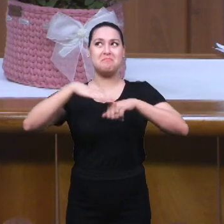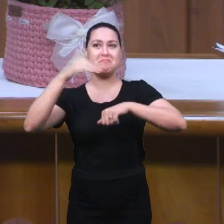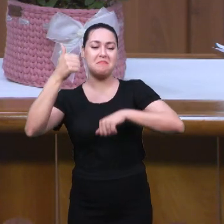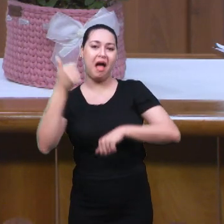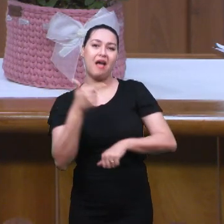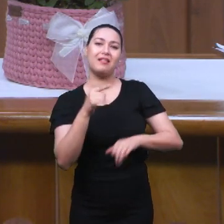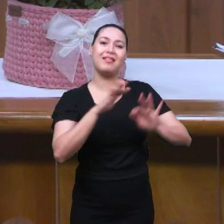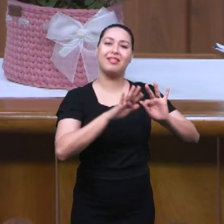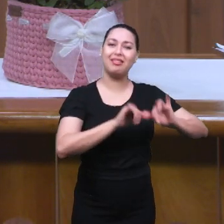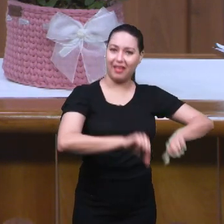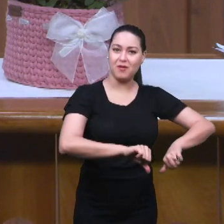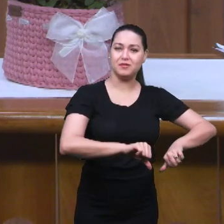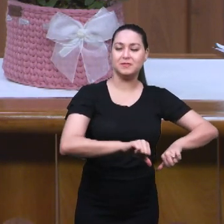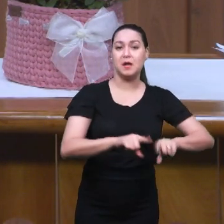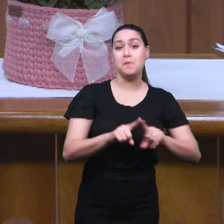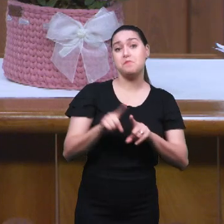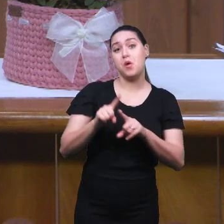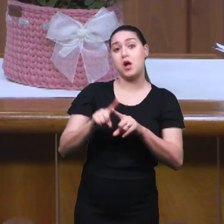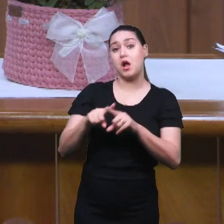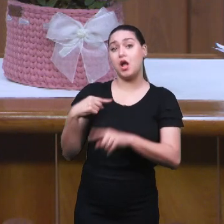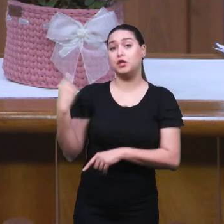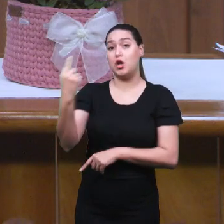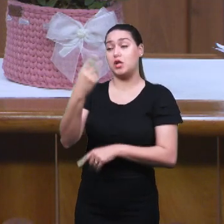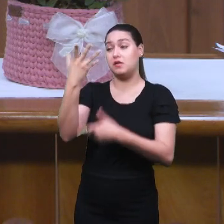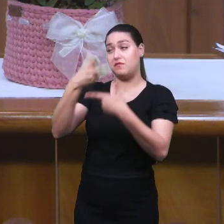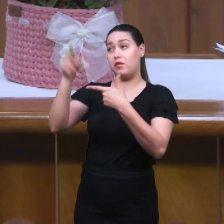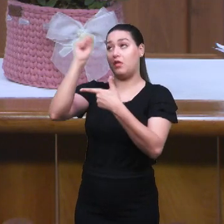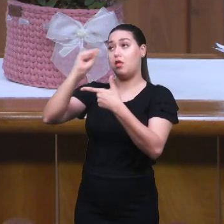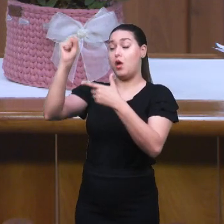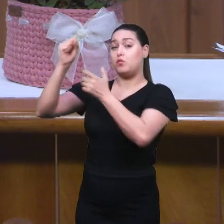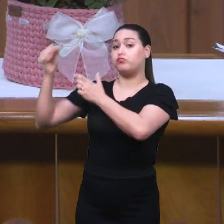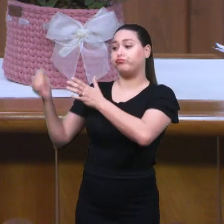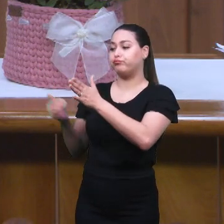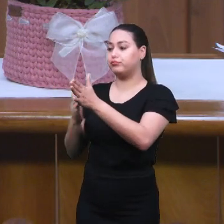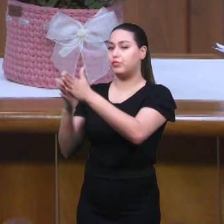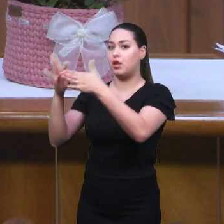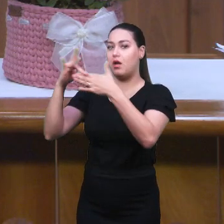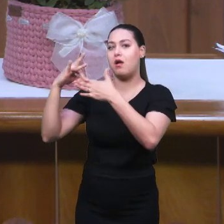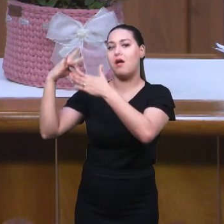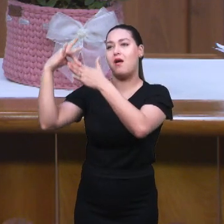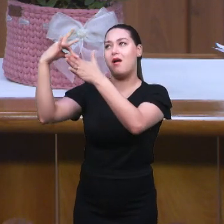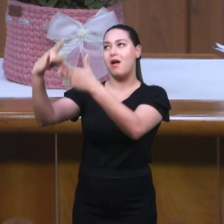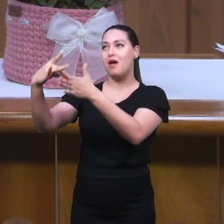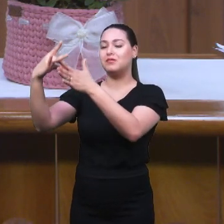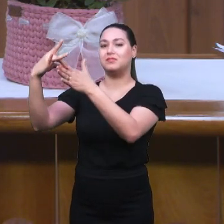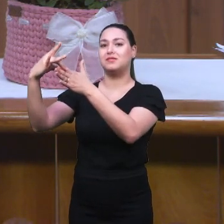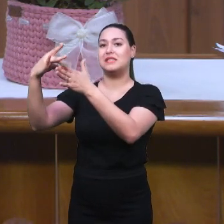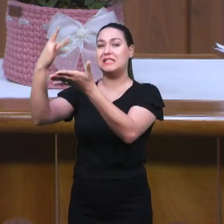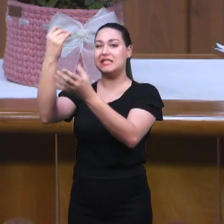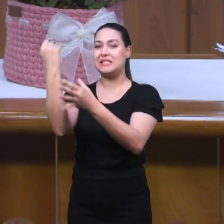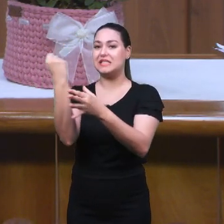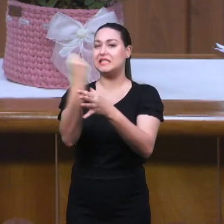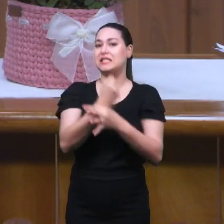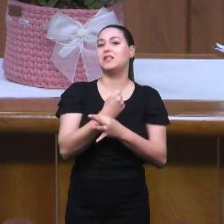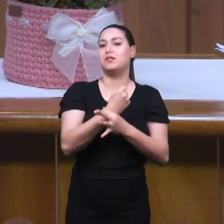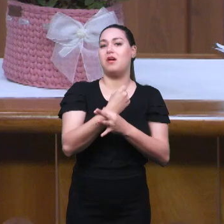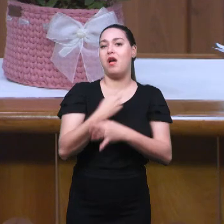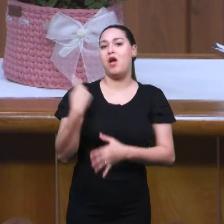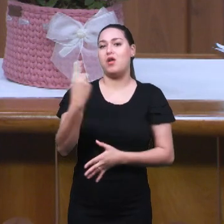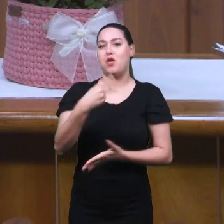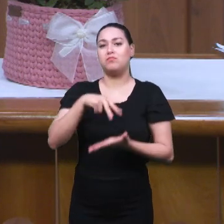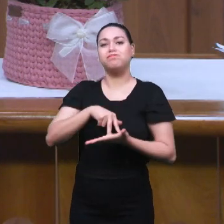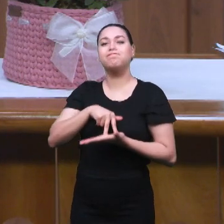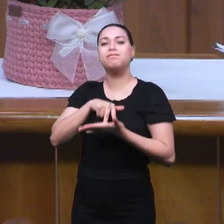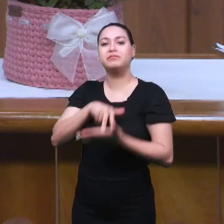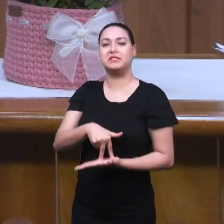quê? A nossa vitória nos conduz para um caminho seguro. Nós estamos firmes nesse